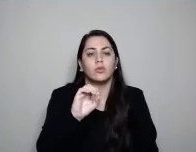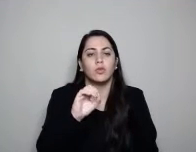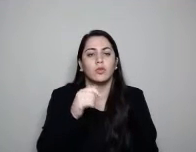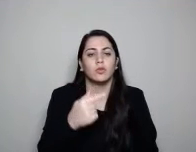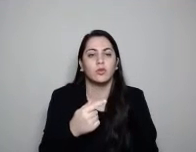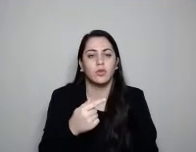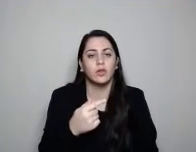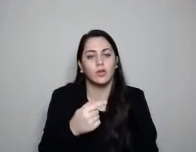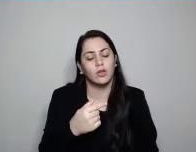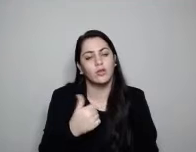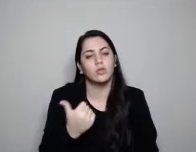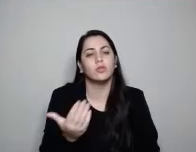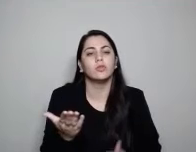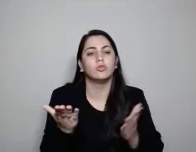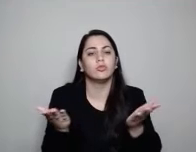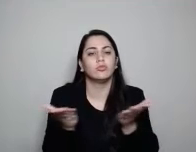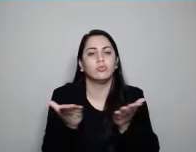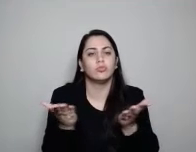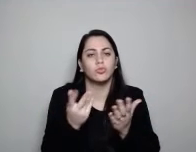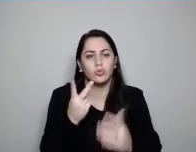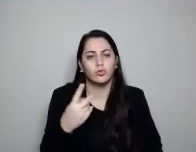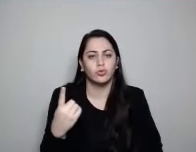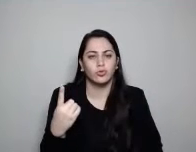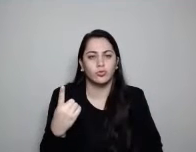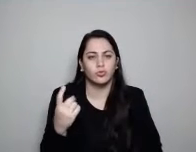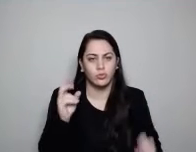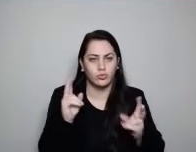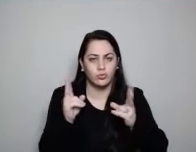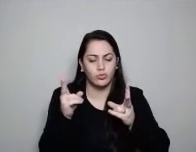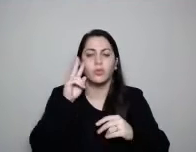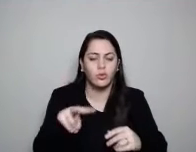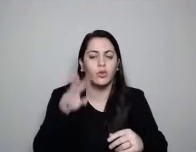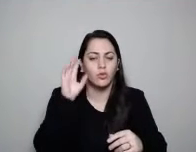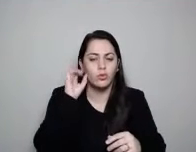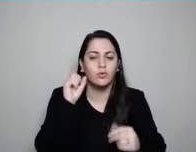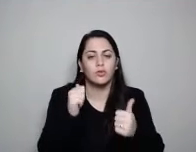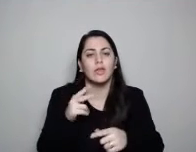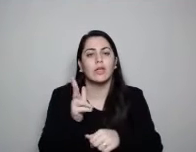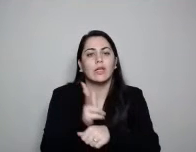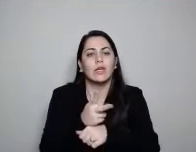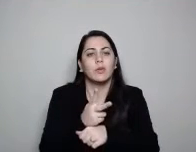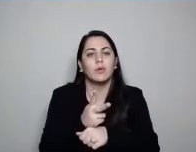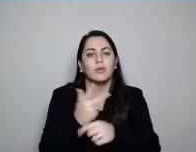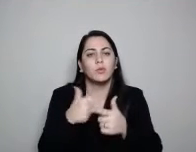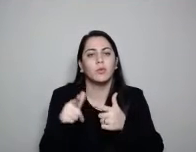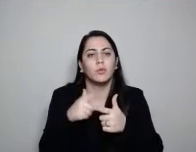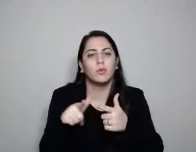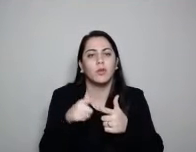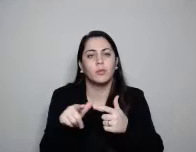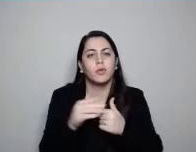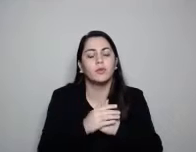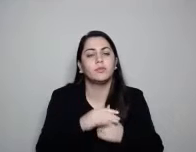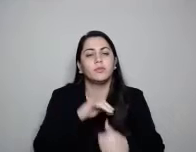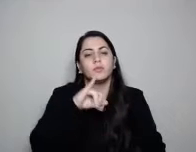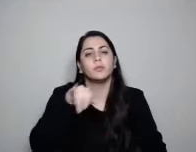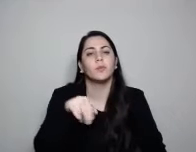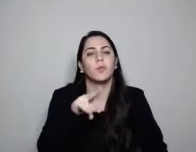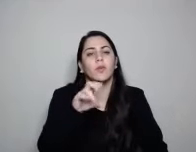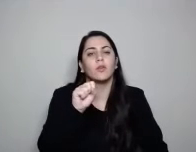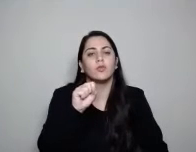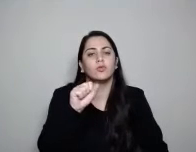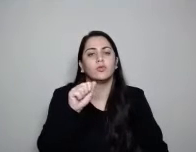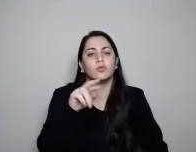Pode perfeitamente, eu estou ouvindo e vendo tudo. Só minha câmera que está com problema. Jussara Maria Bezerra Souza e